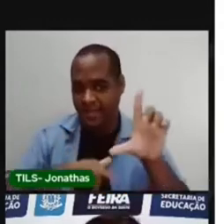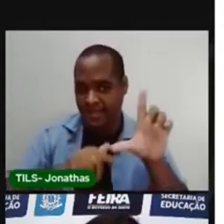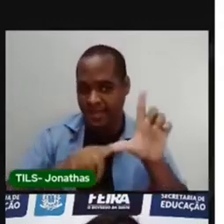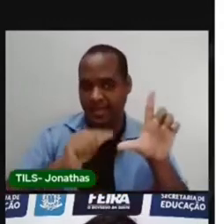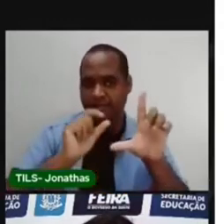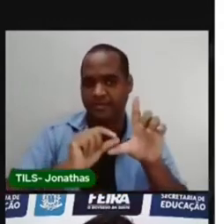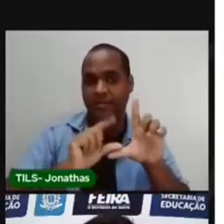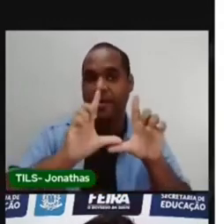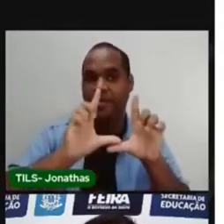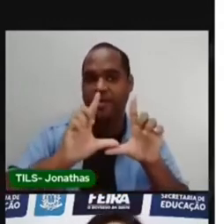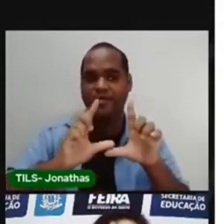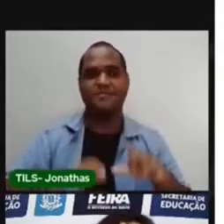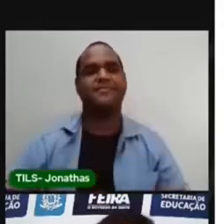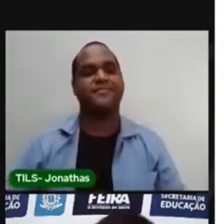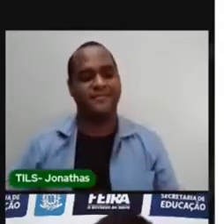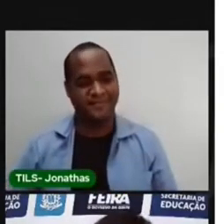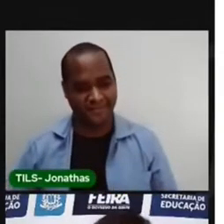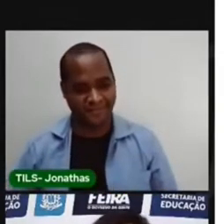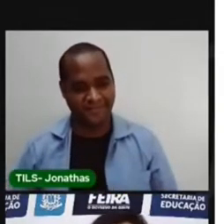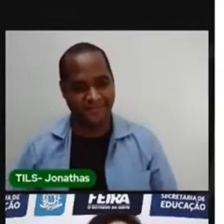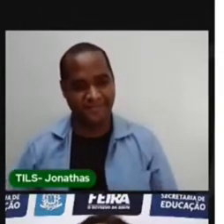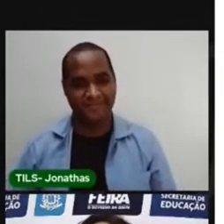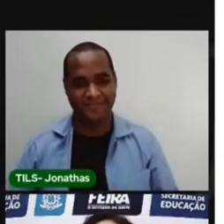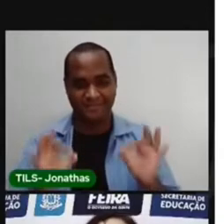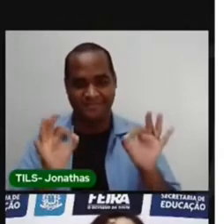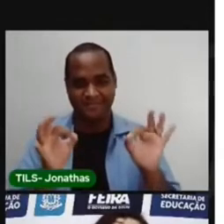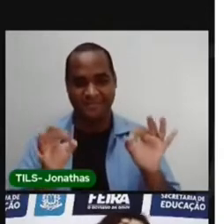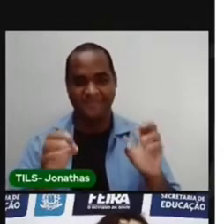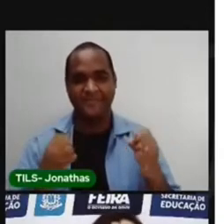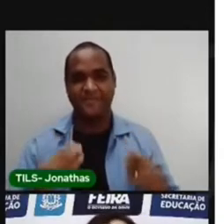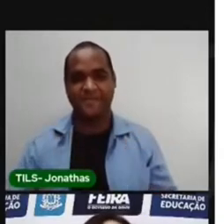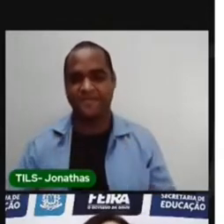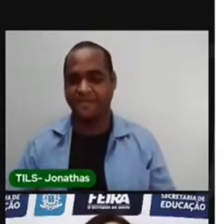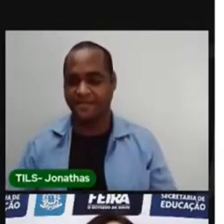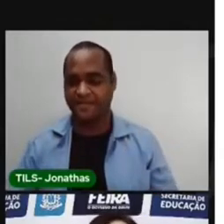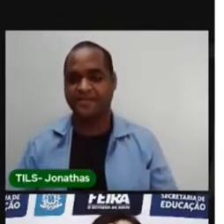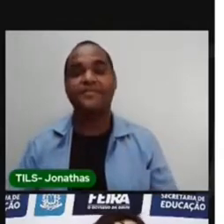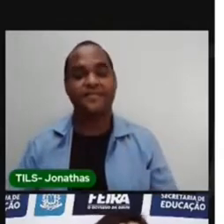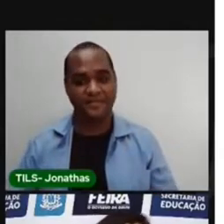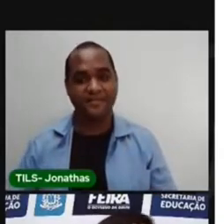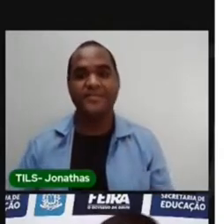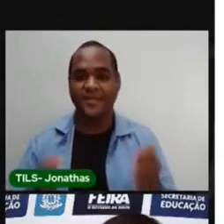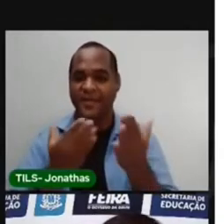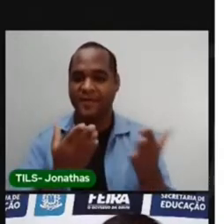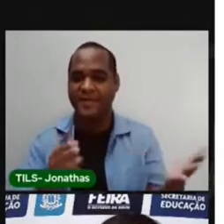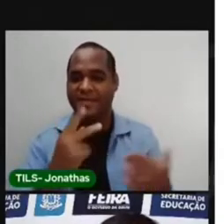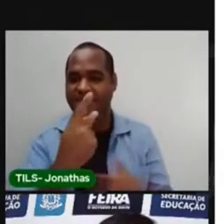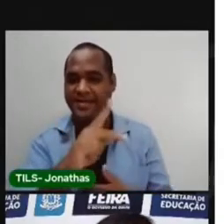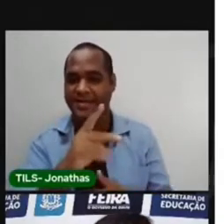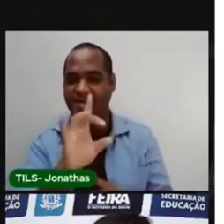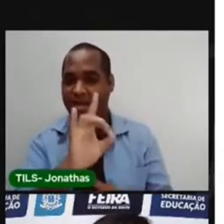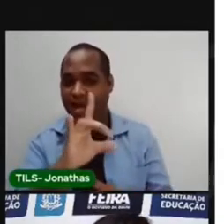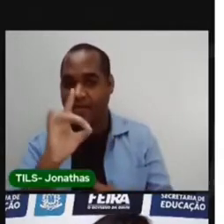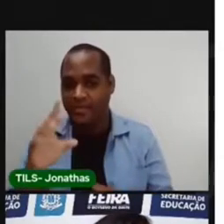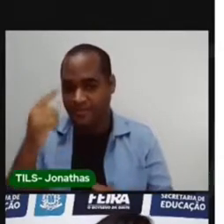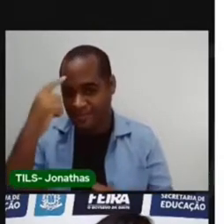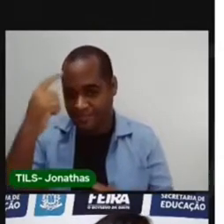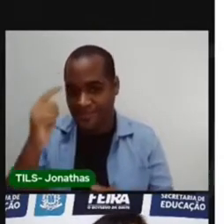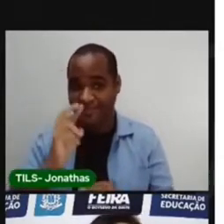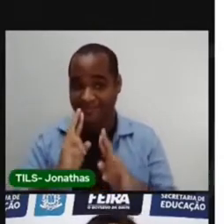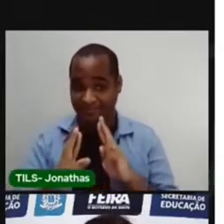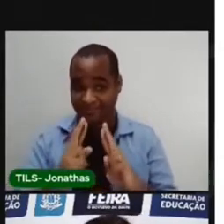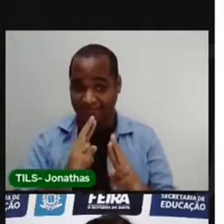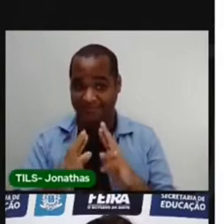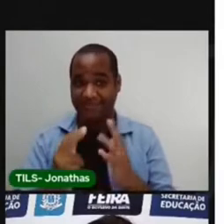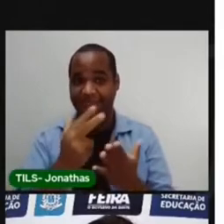maiúscula, tá bom? Certinho. E você ainda vai ter uma